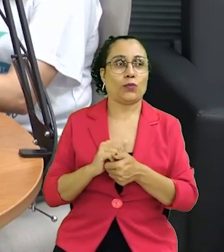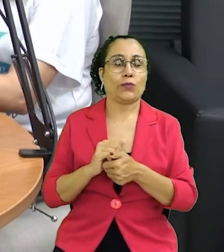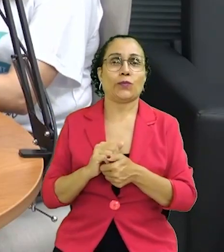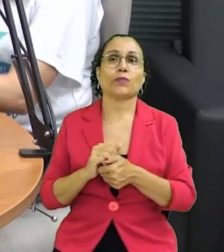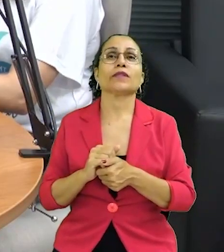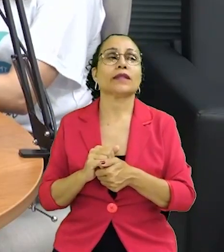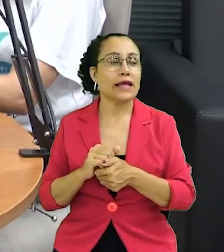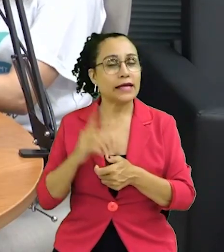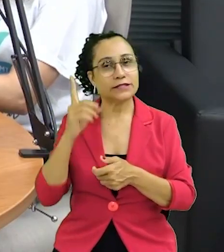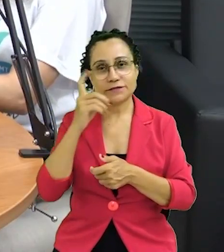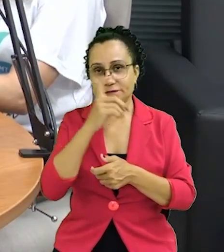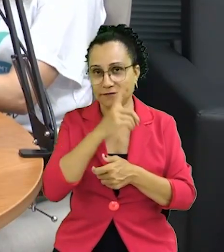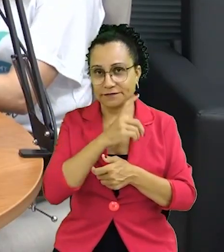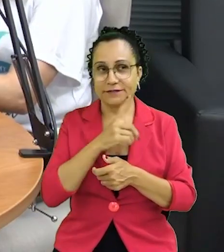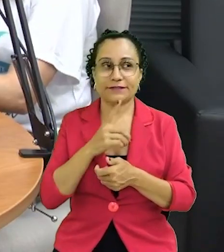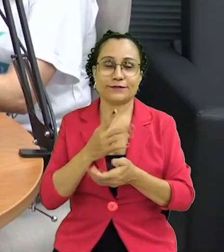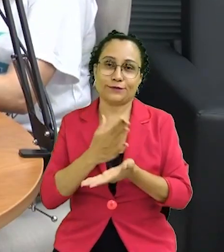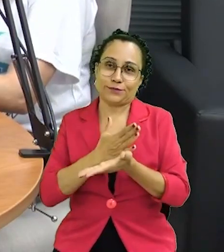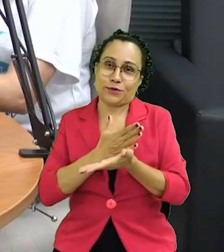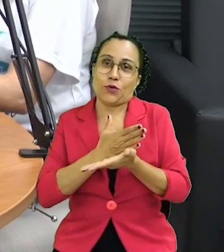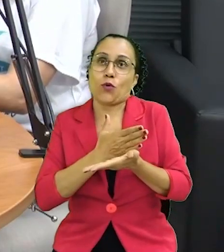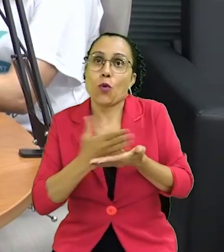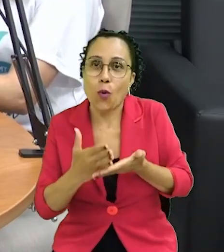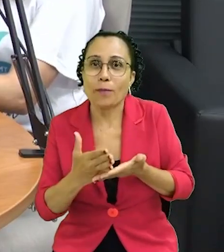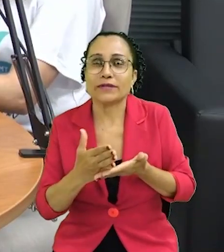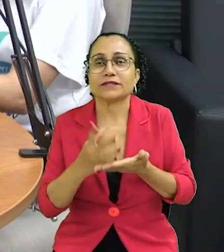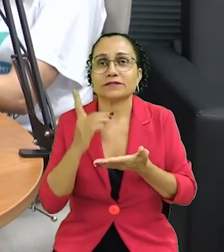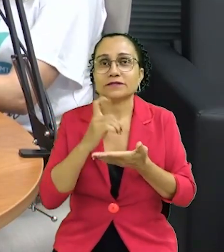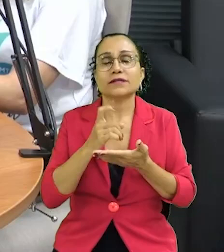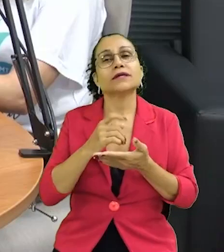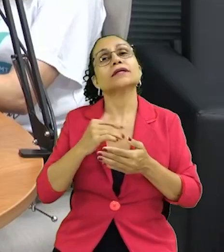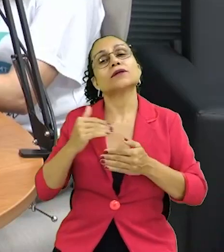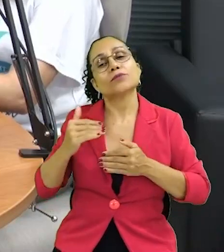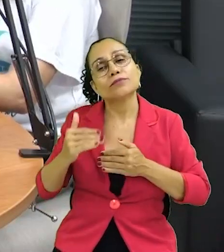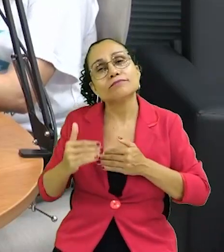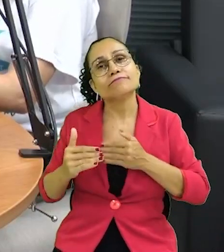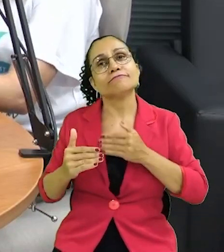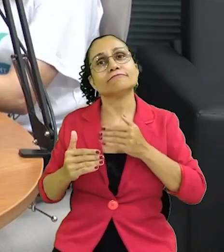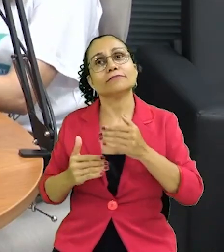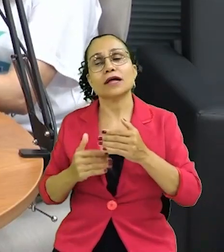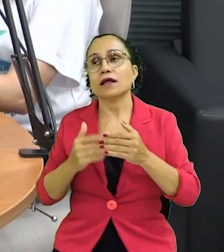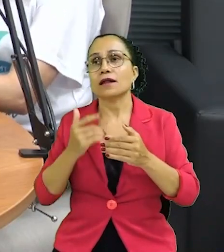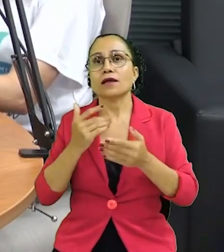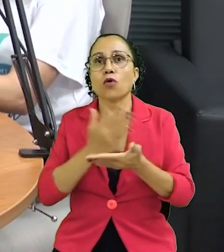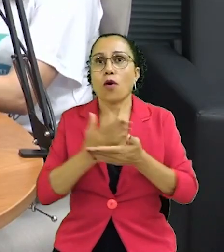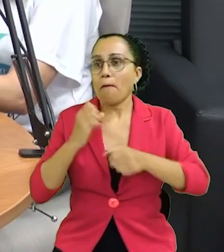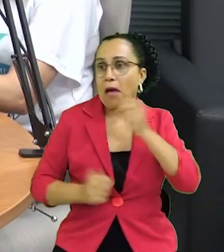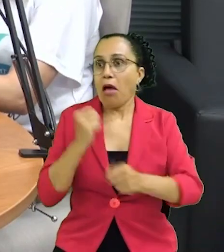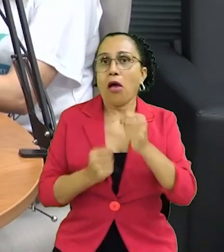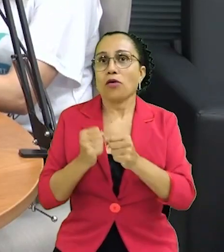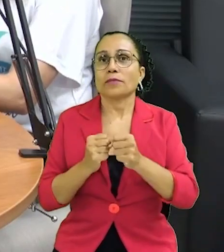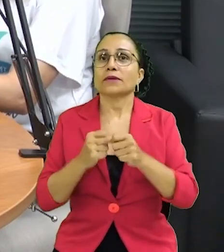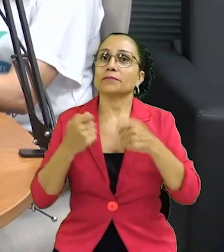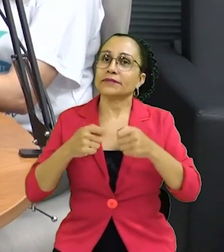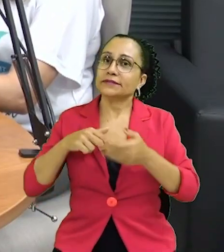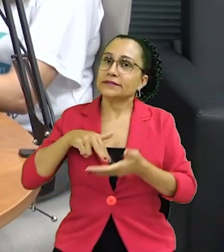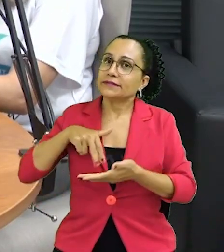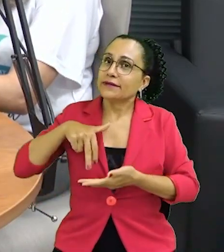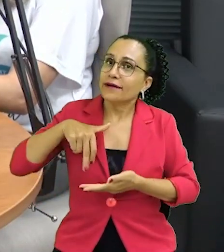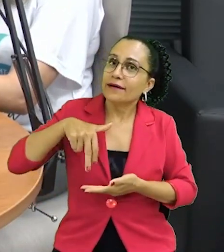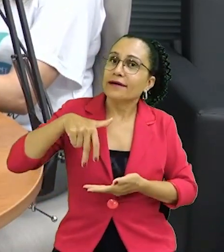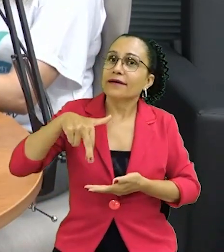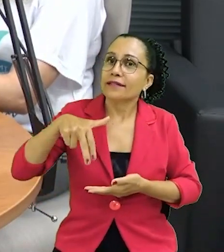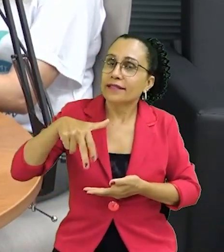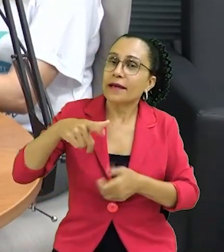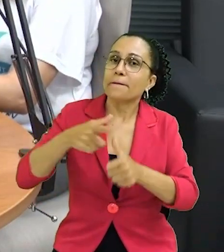Porque eu sei que é muito difícil sair do zero pro tudo. Vamos dar um passo de cada vez. Ninguém começa a correr sem andar antes. Então a gente vai